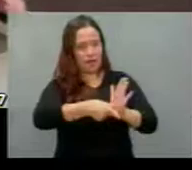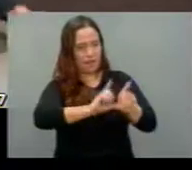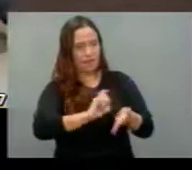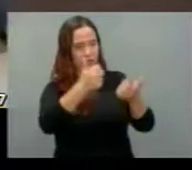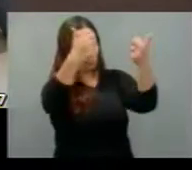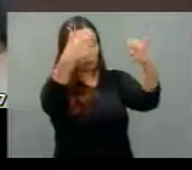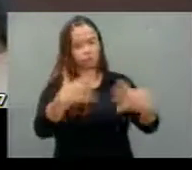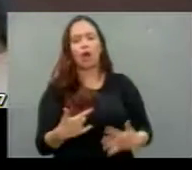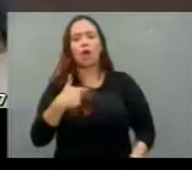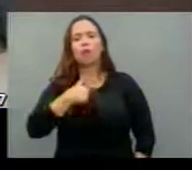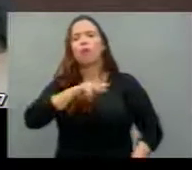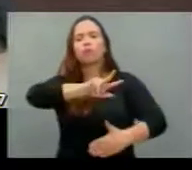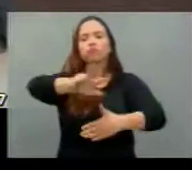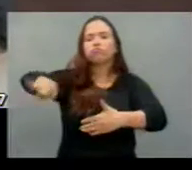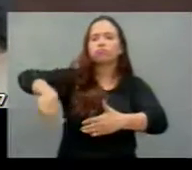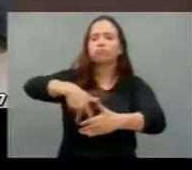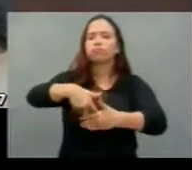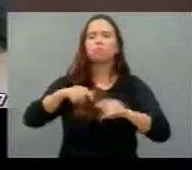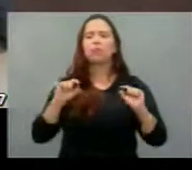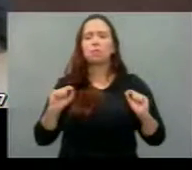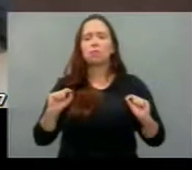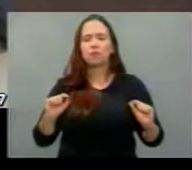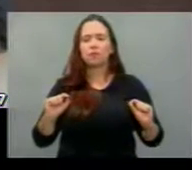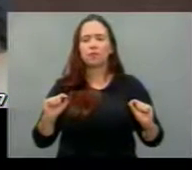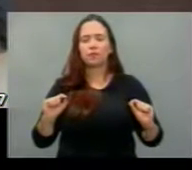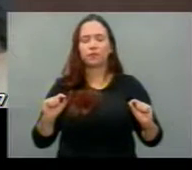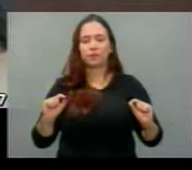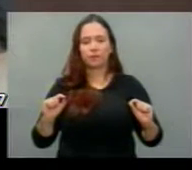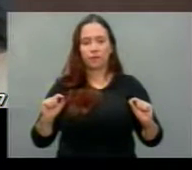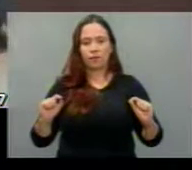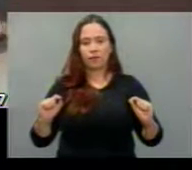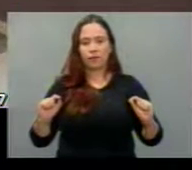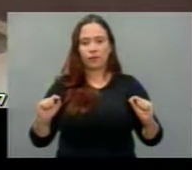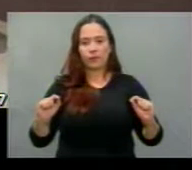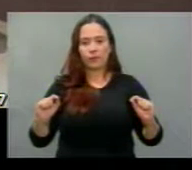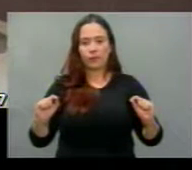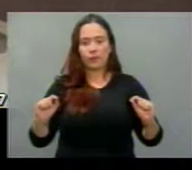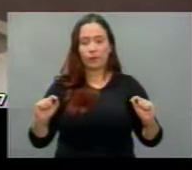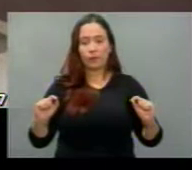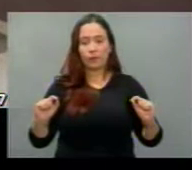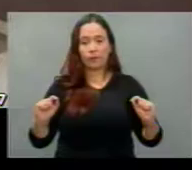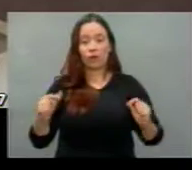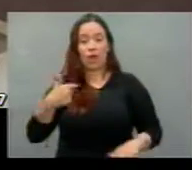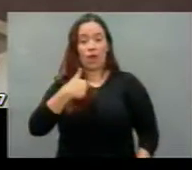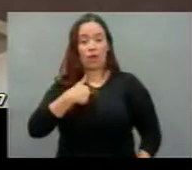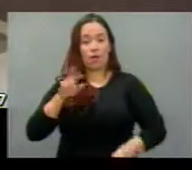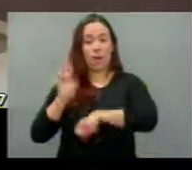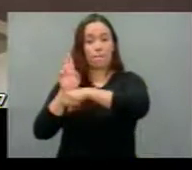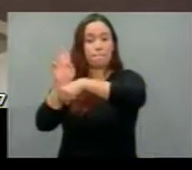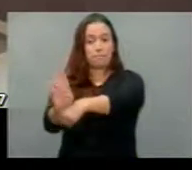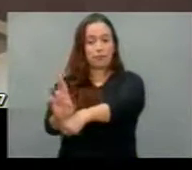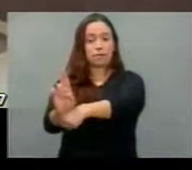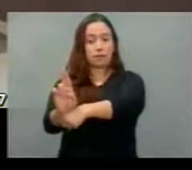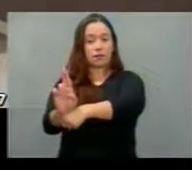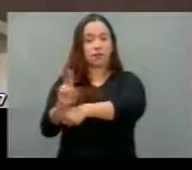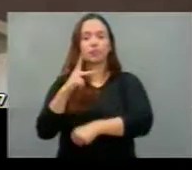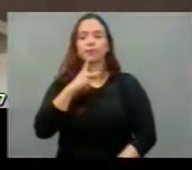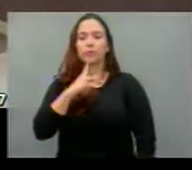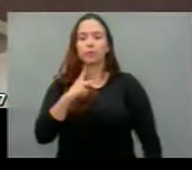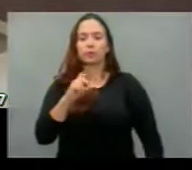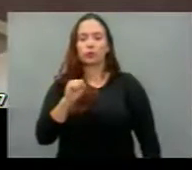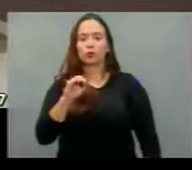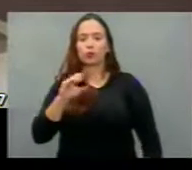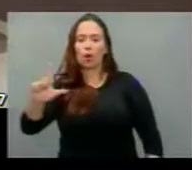estou aqui ocupando a tribuna, sobretudo na condição de um representante do PSOL,